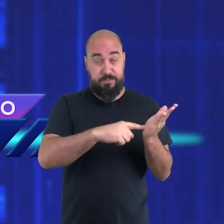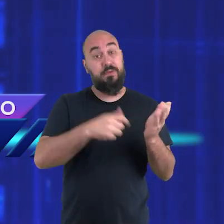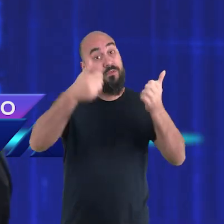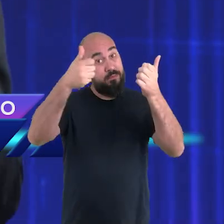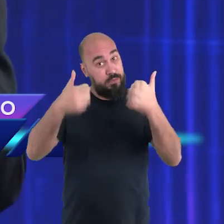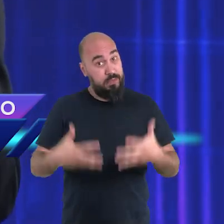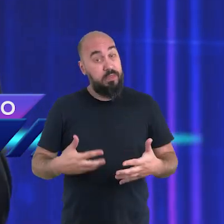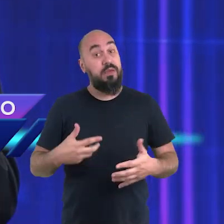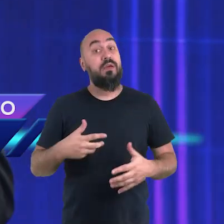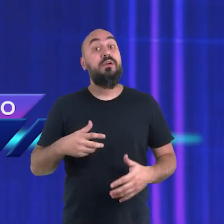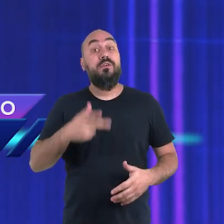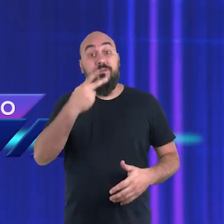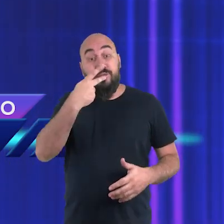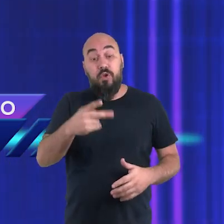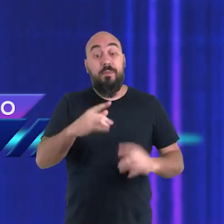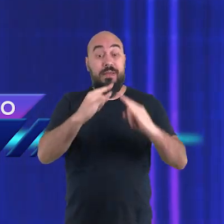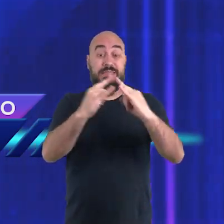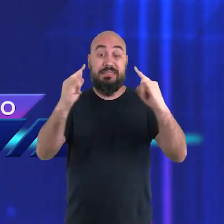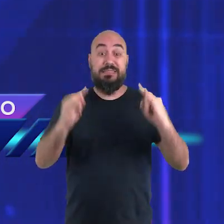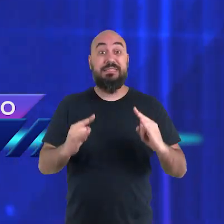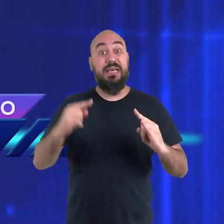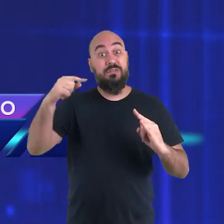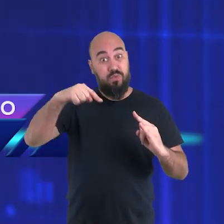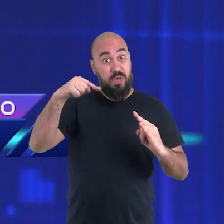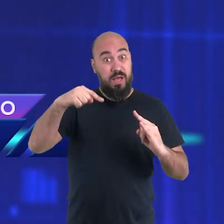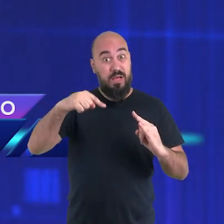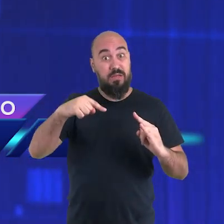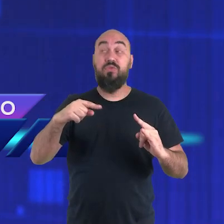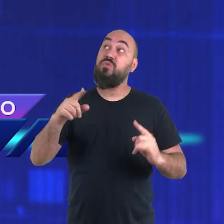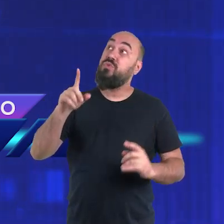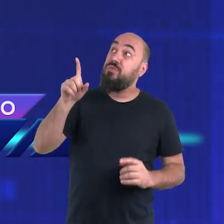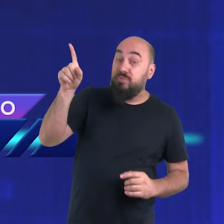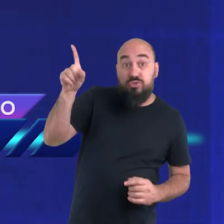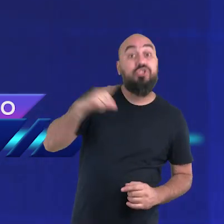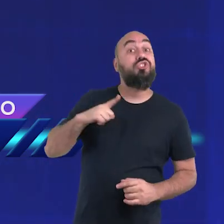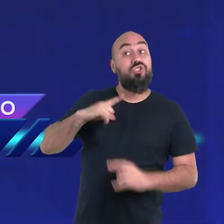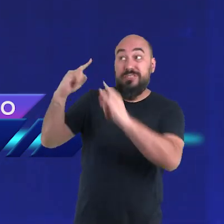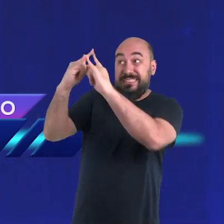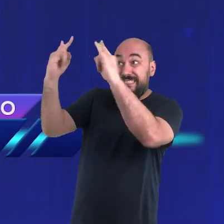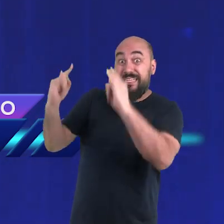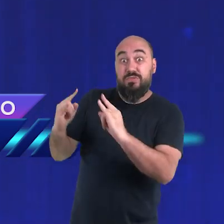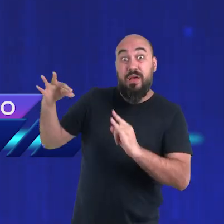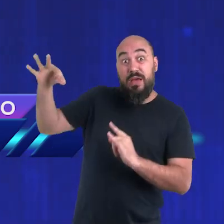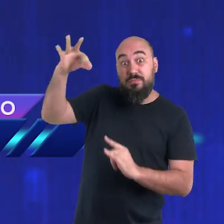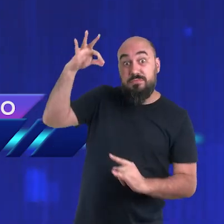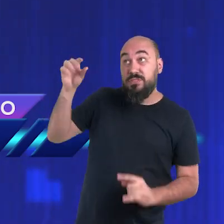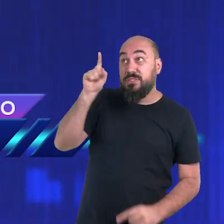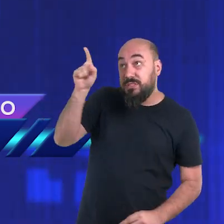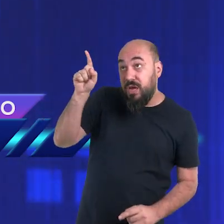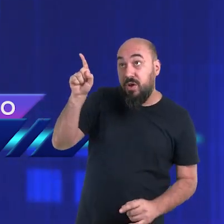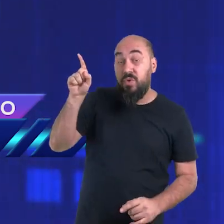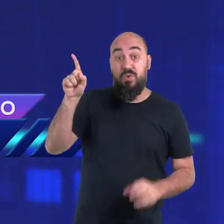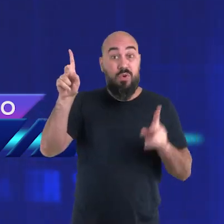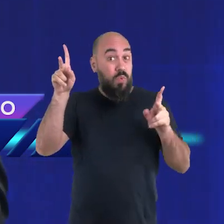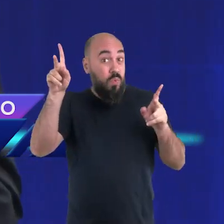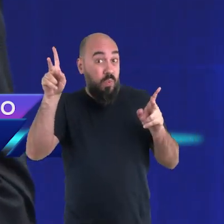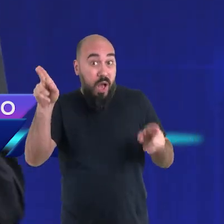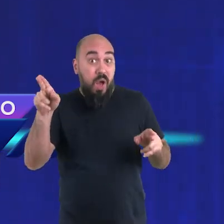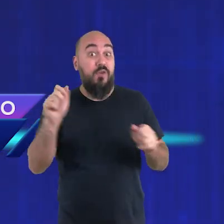mandou construir um santuário na terra, que foi feito com base no modelo que Ele mesmo mostrou para